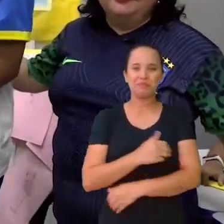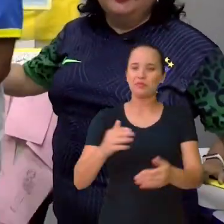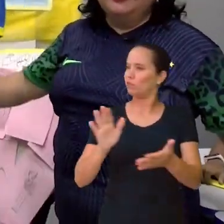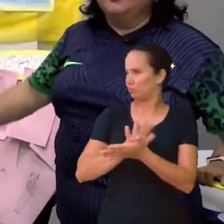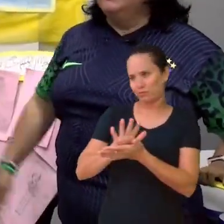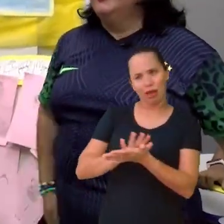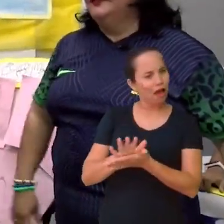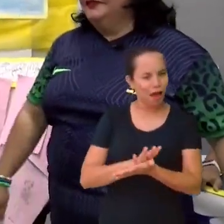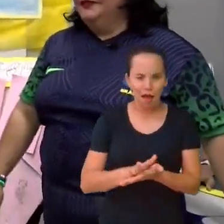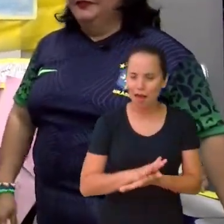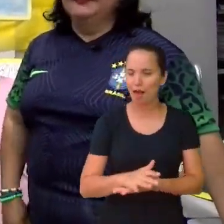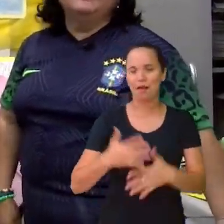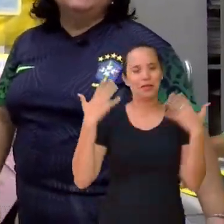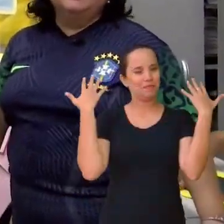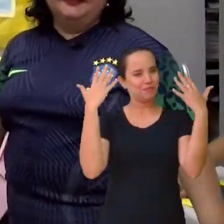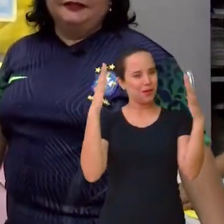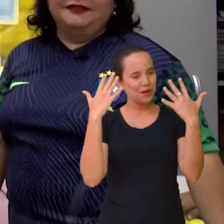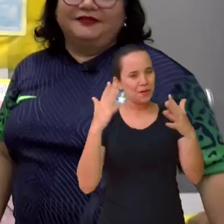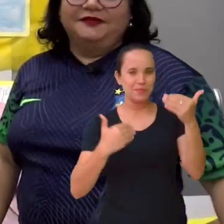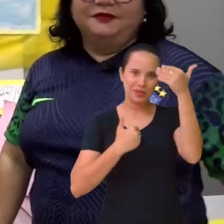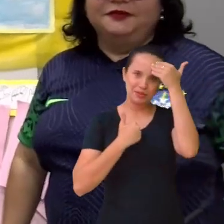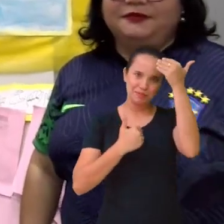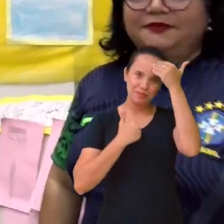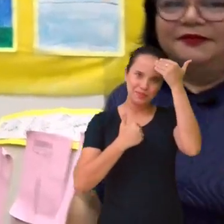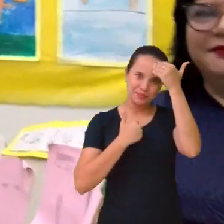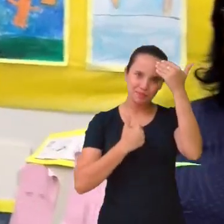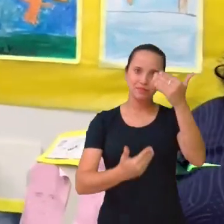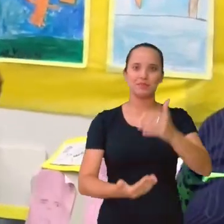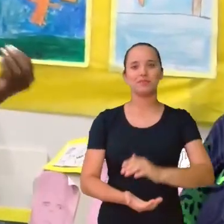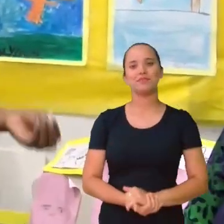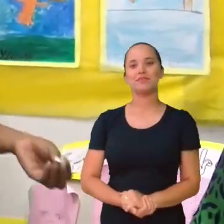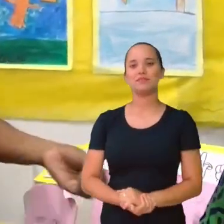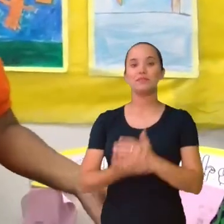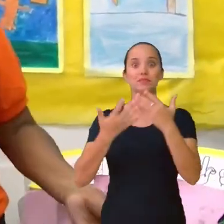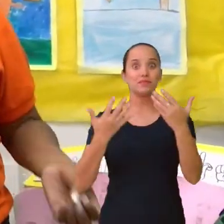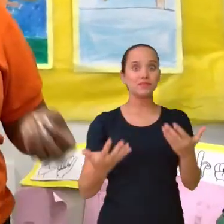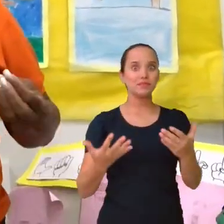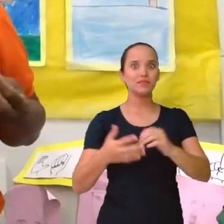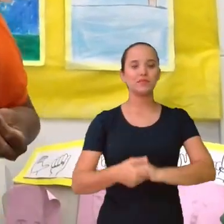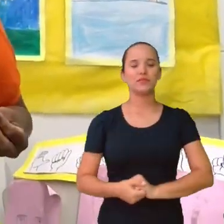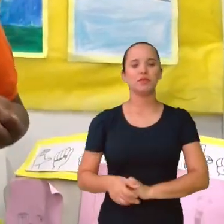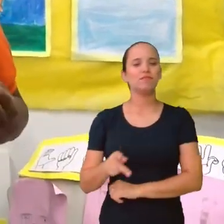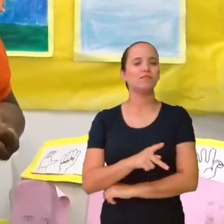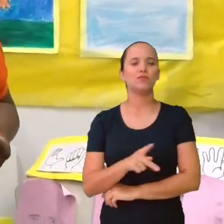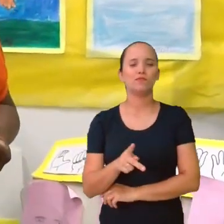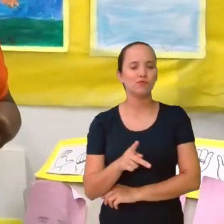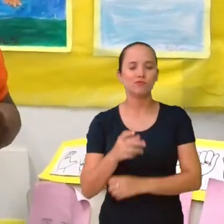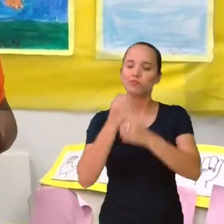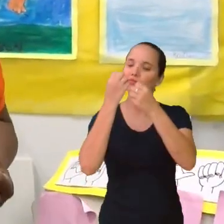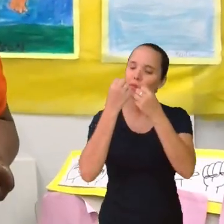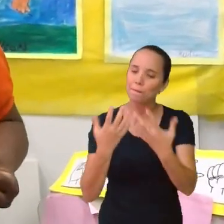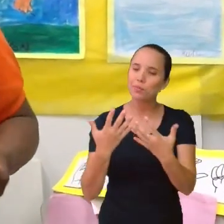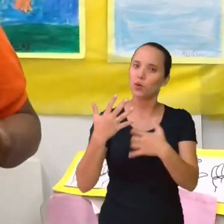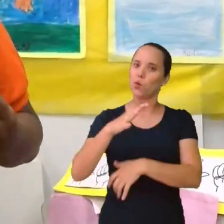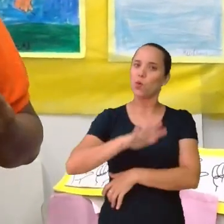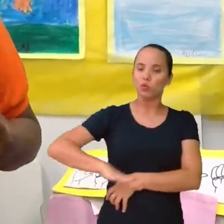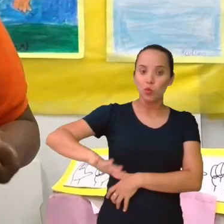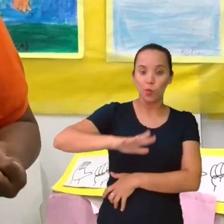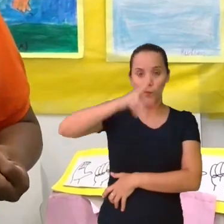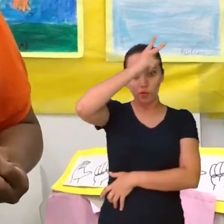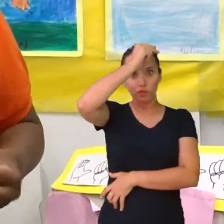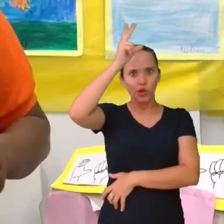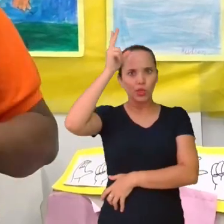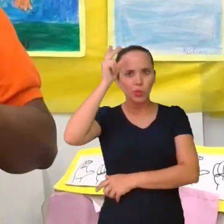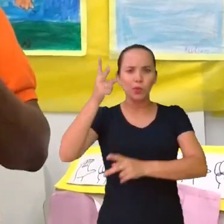nada, parabéns. Muito obrigada. Obrigada. Então, professora, é muito bom a rede perceber dos